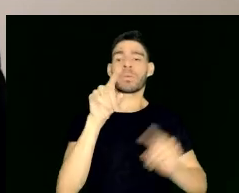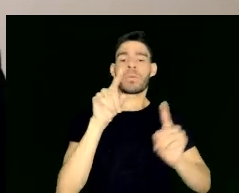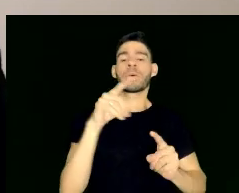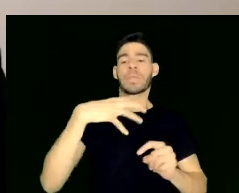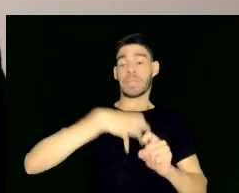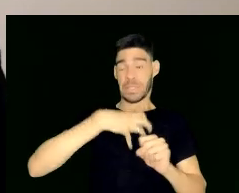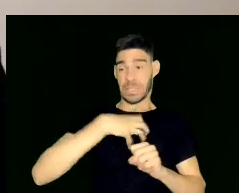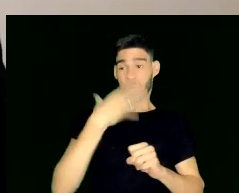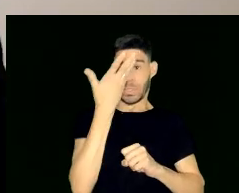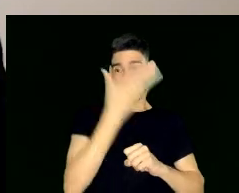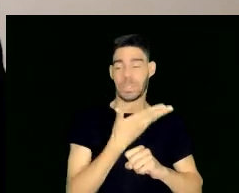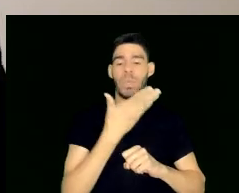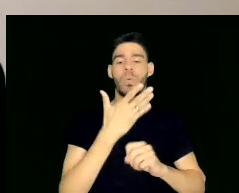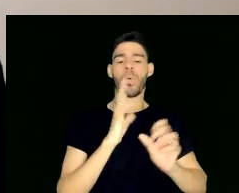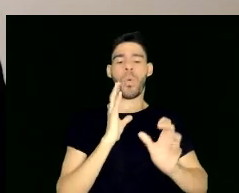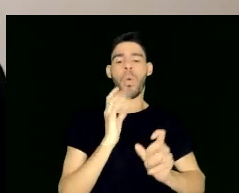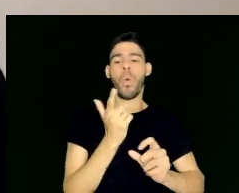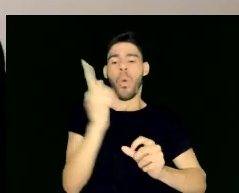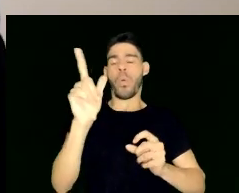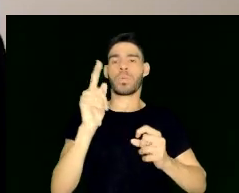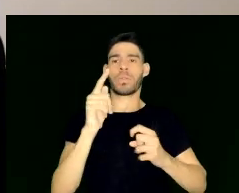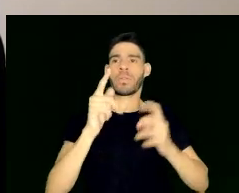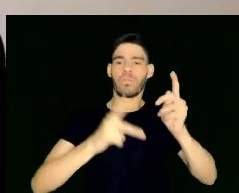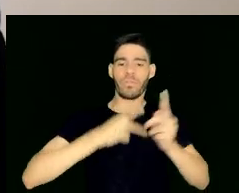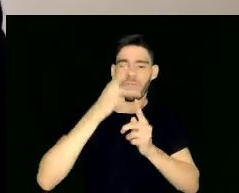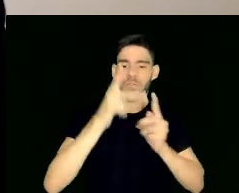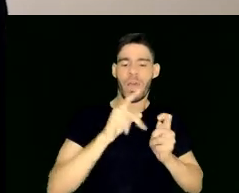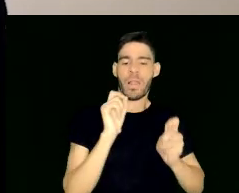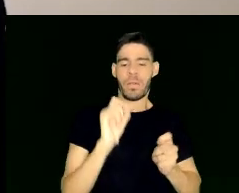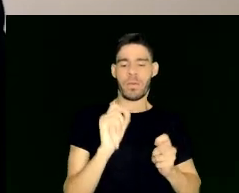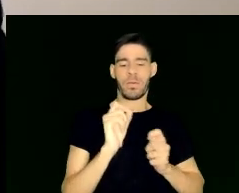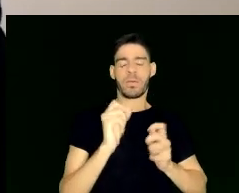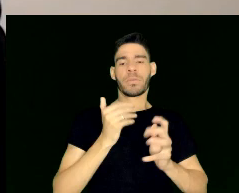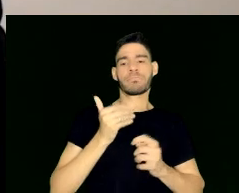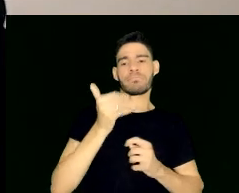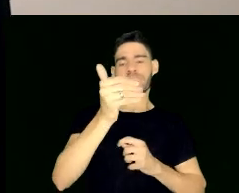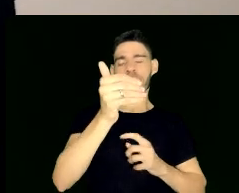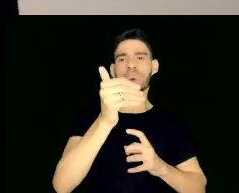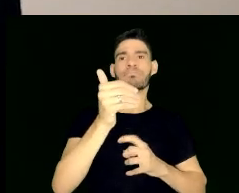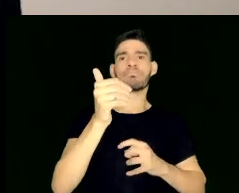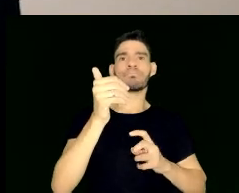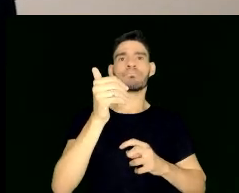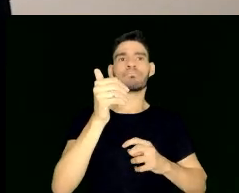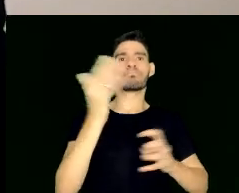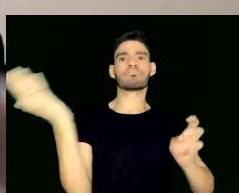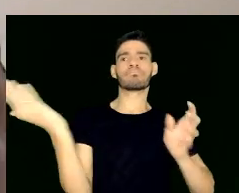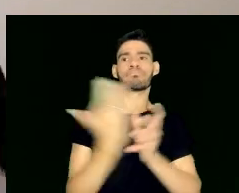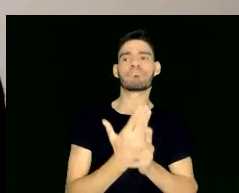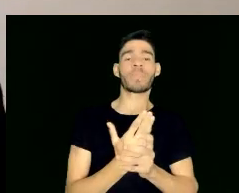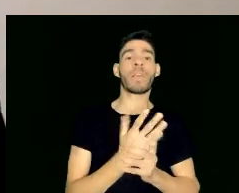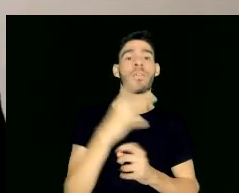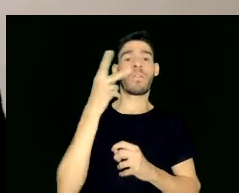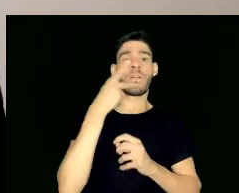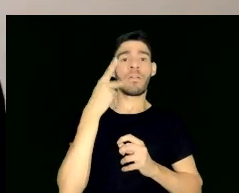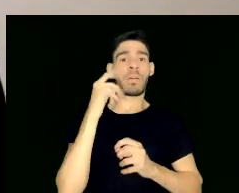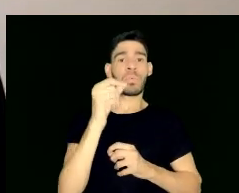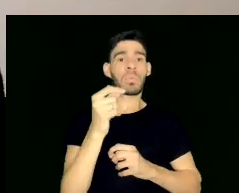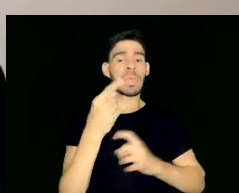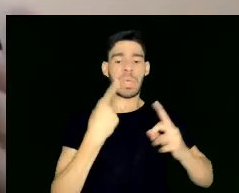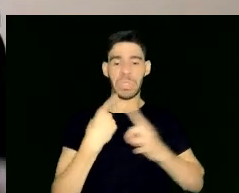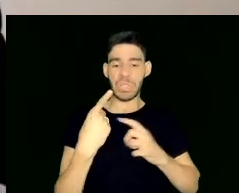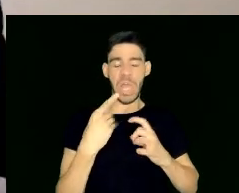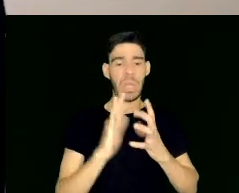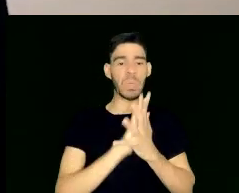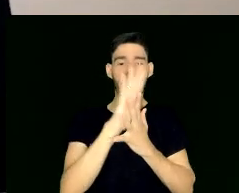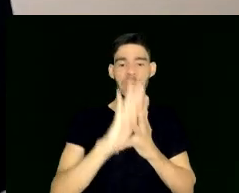desse quadro, soma-se uma outra alegação a partir dessa petição e que afirma que não